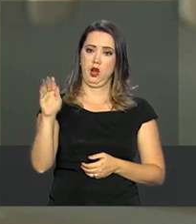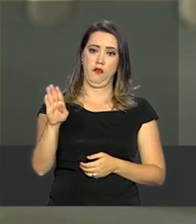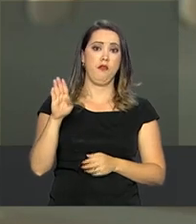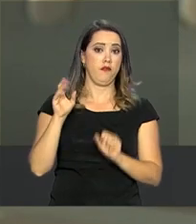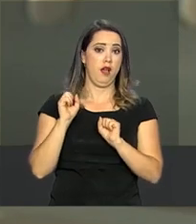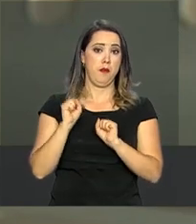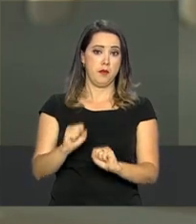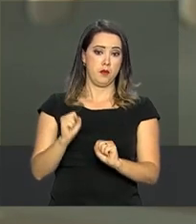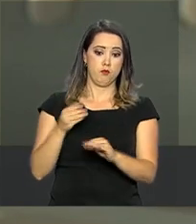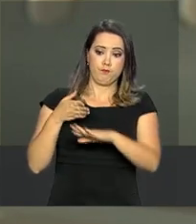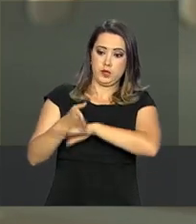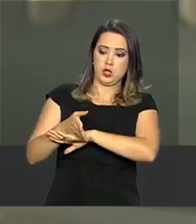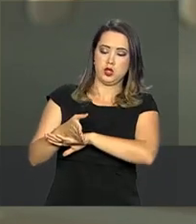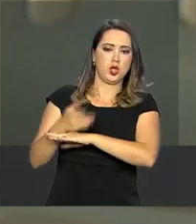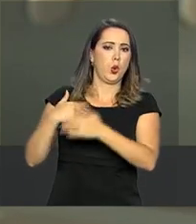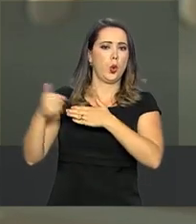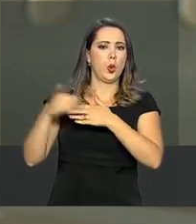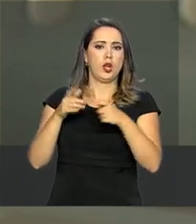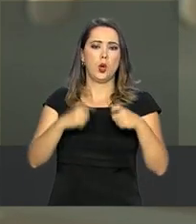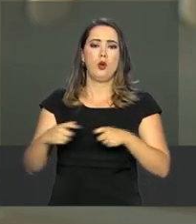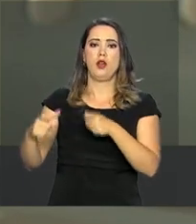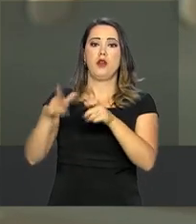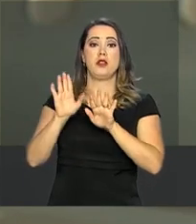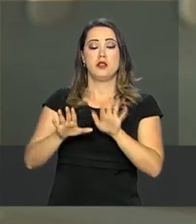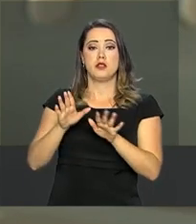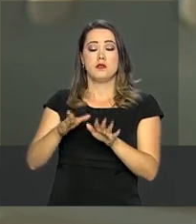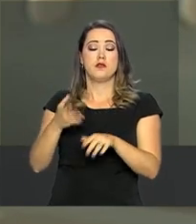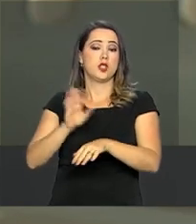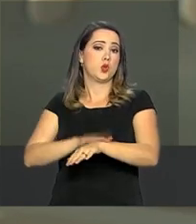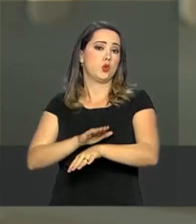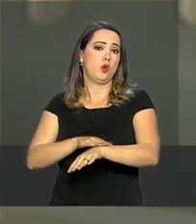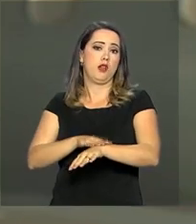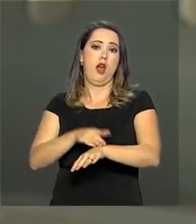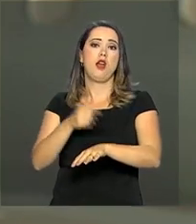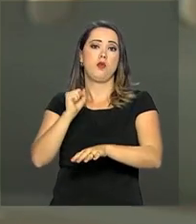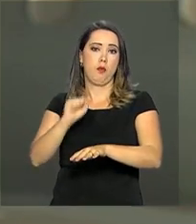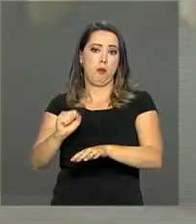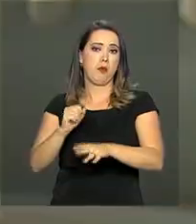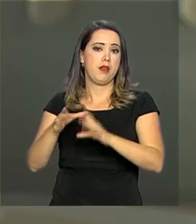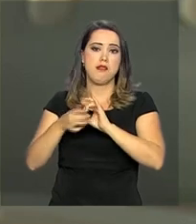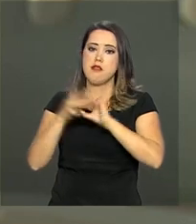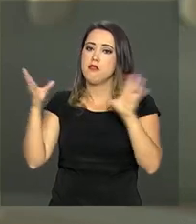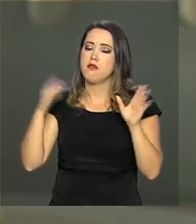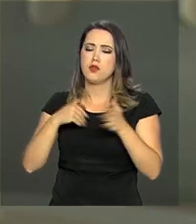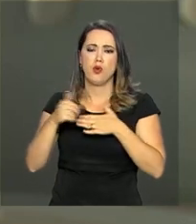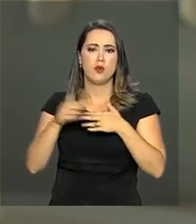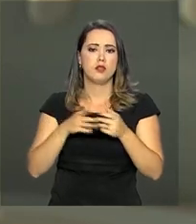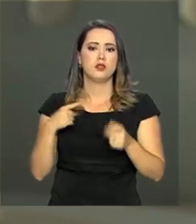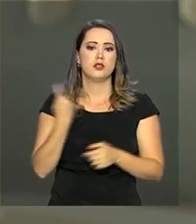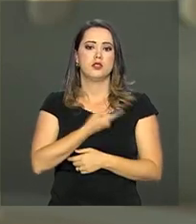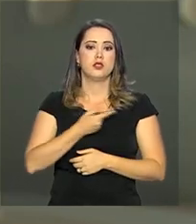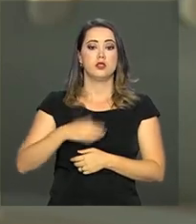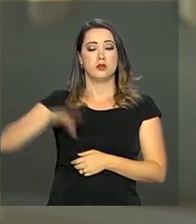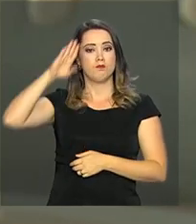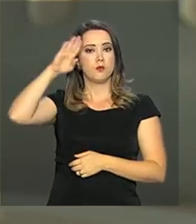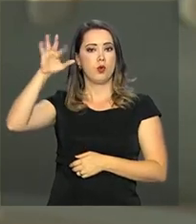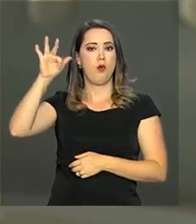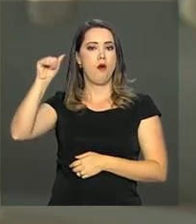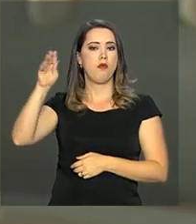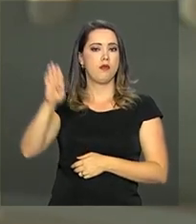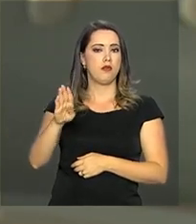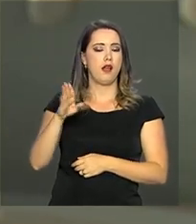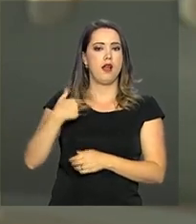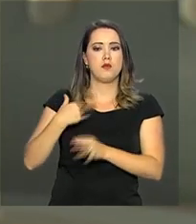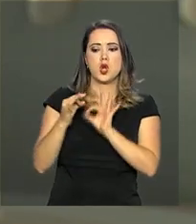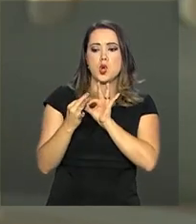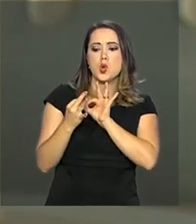que a aviação civil não consegue chegar por vezes em horários que a aviação civil não consegue chegar ea gente como força aérea a gente consegue chegar nos